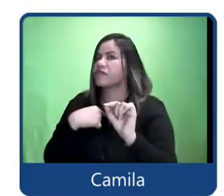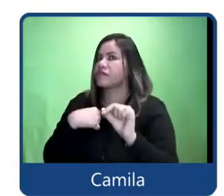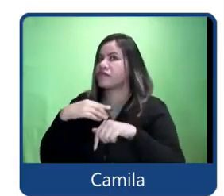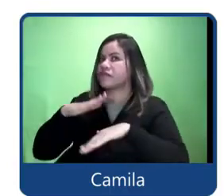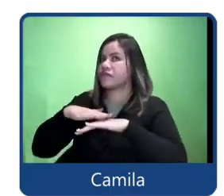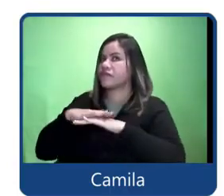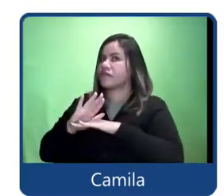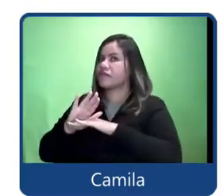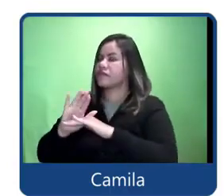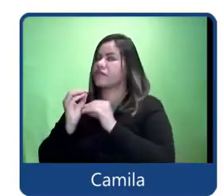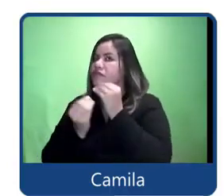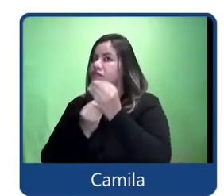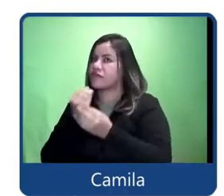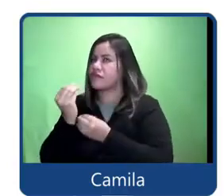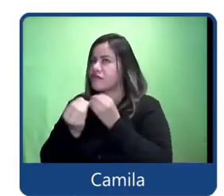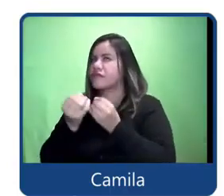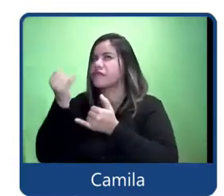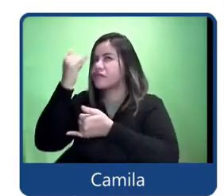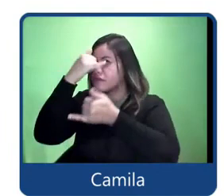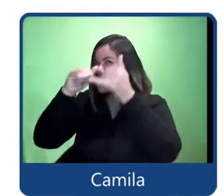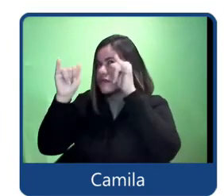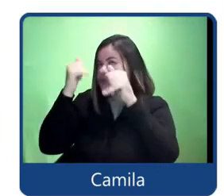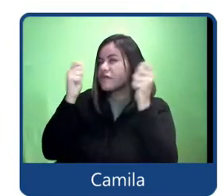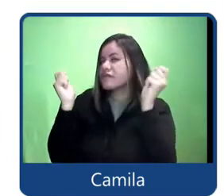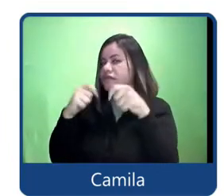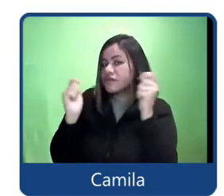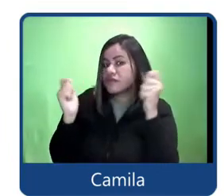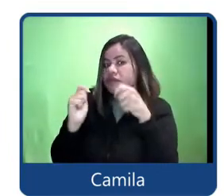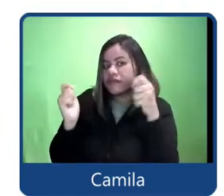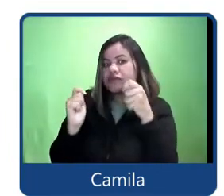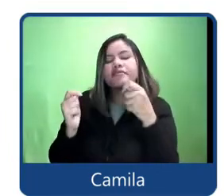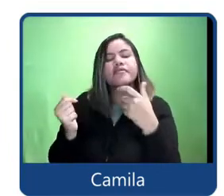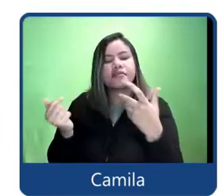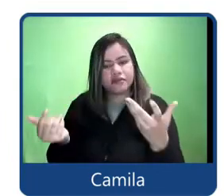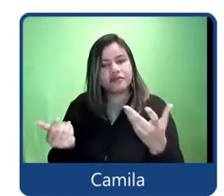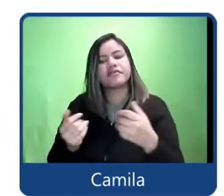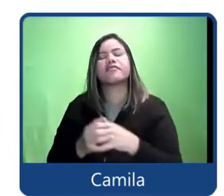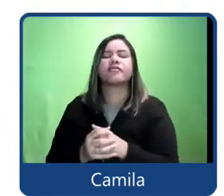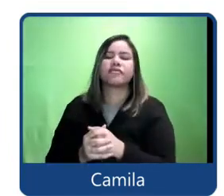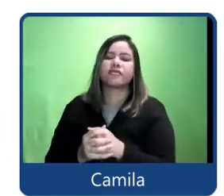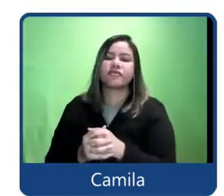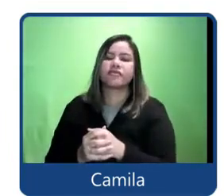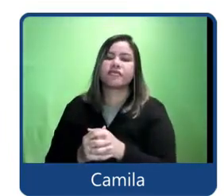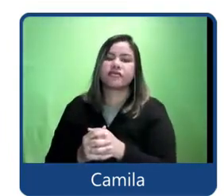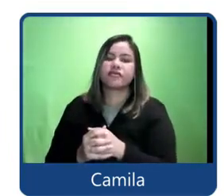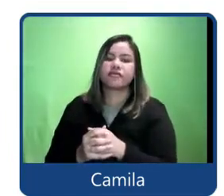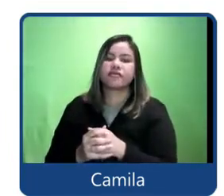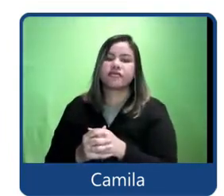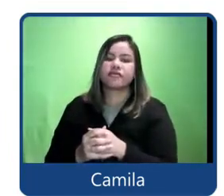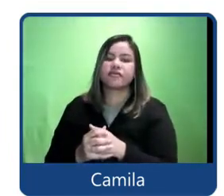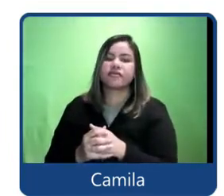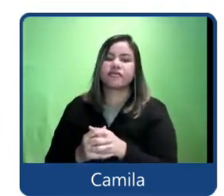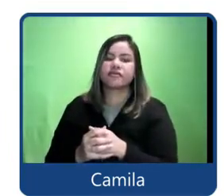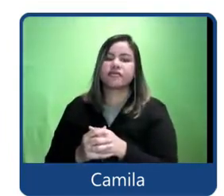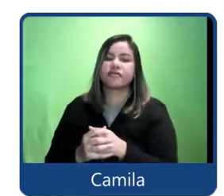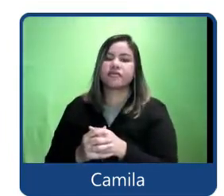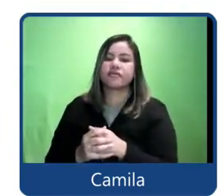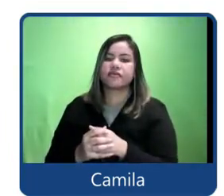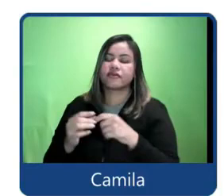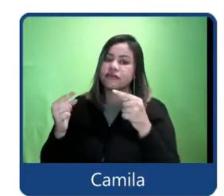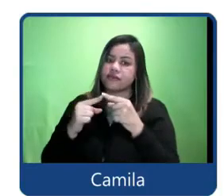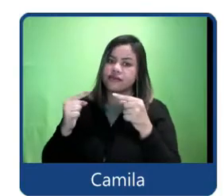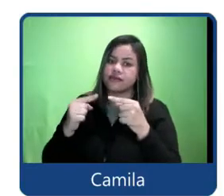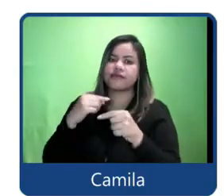efeitos desses eventos, né, que vão provavelmente ter lugar, né, na nossa